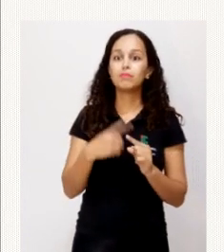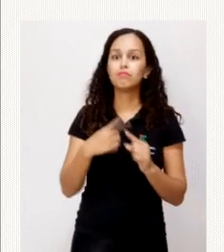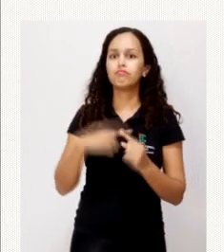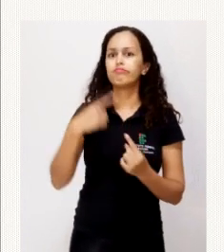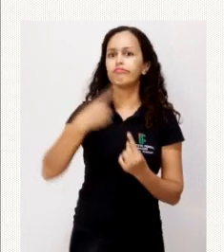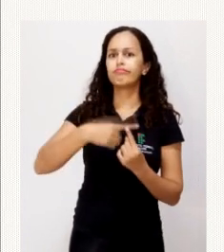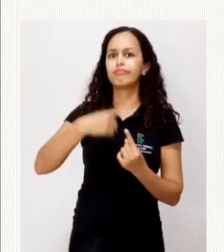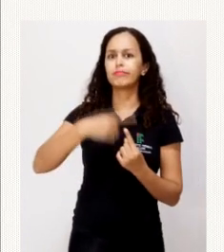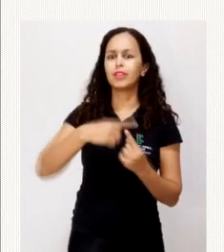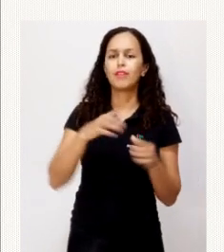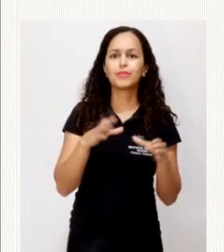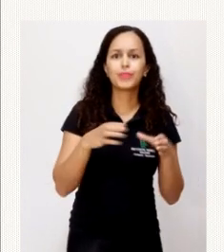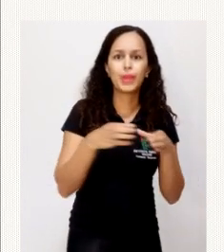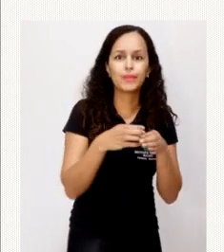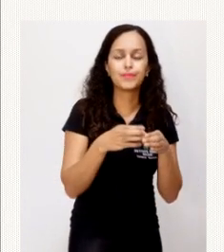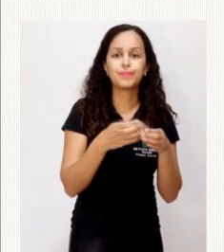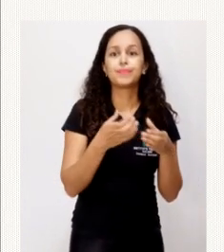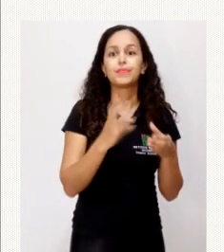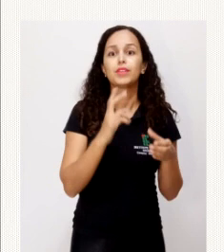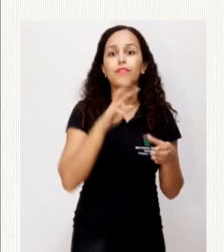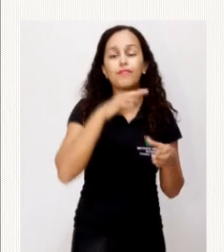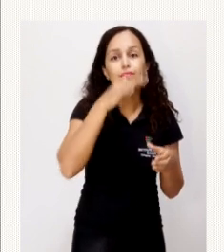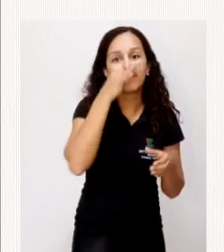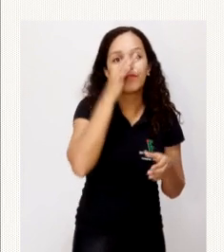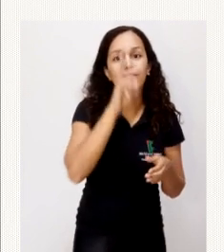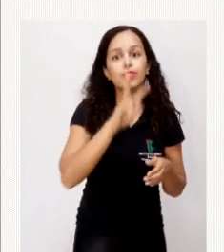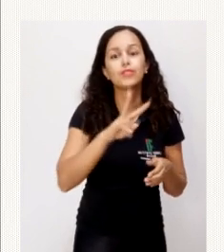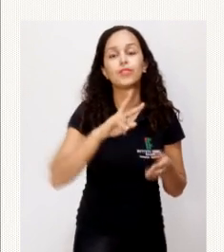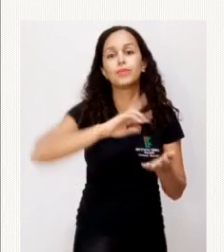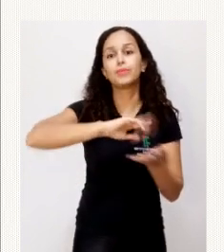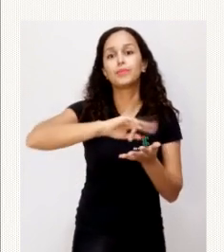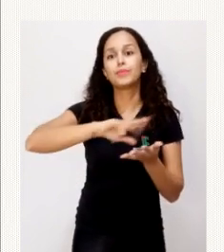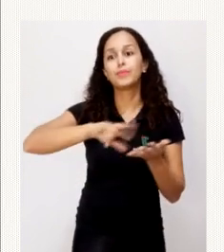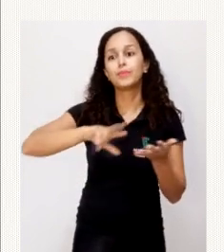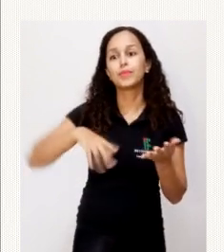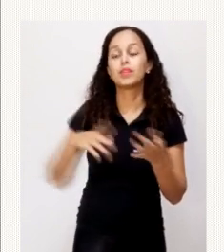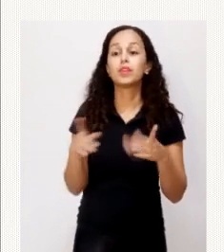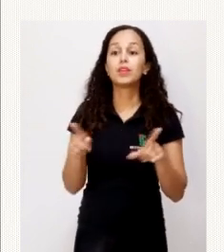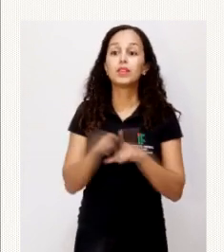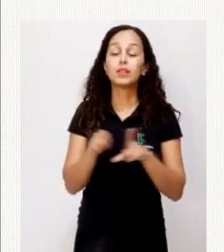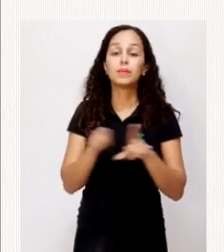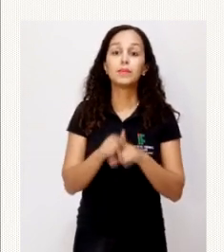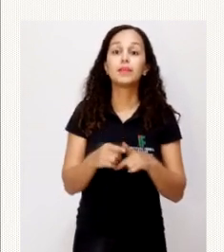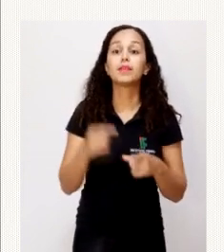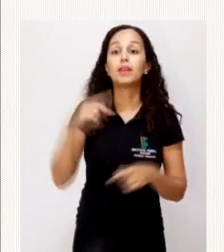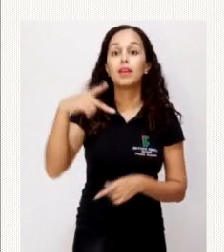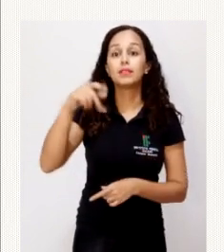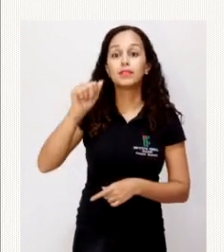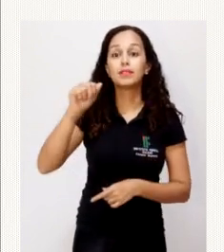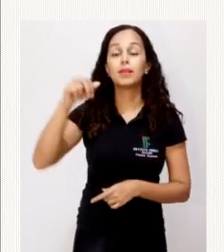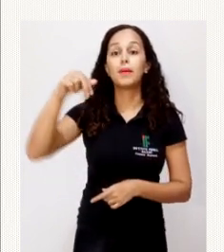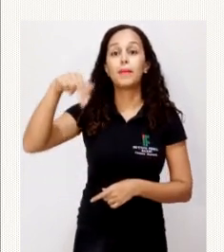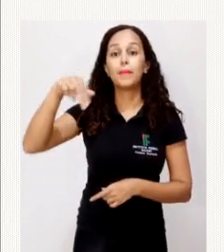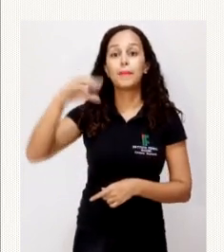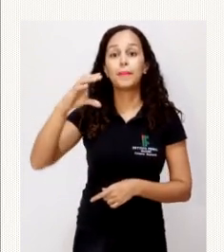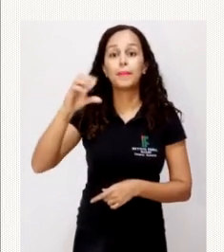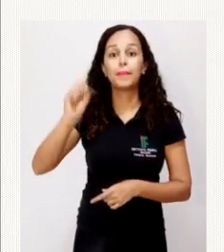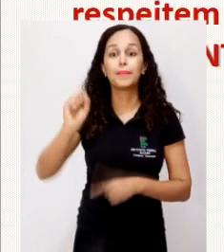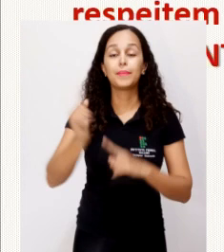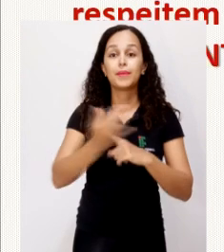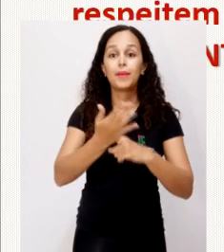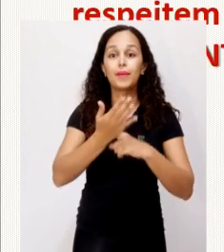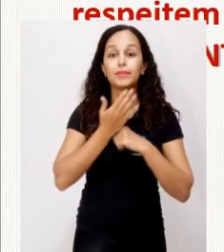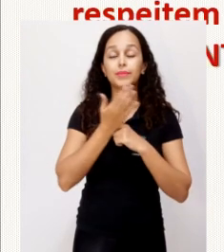de uma diversidade de espécies vegetais, além do impacto que as punks têm para a segurança alimentar e